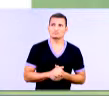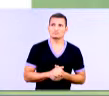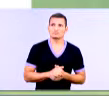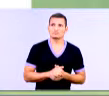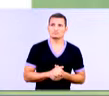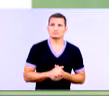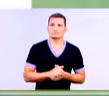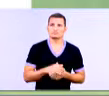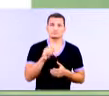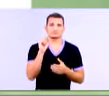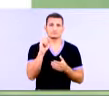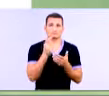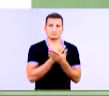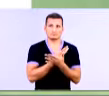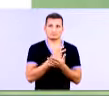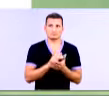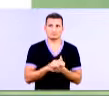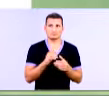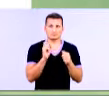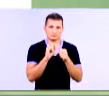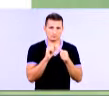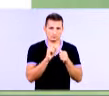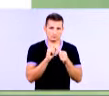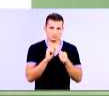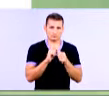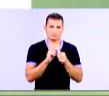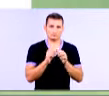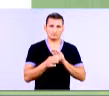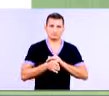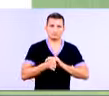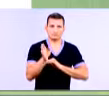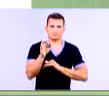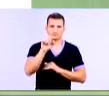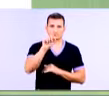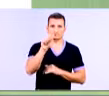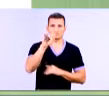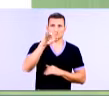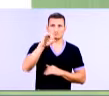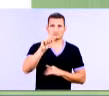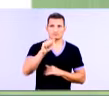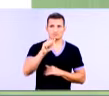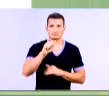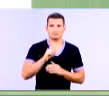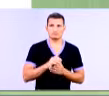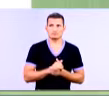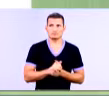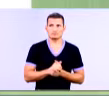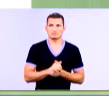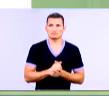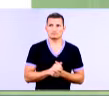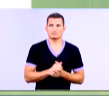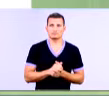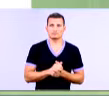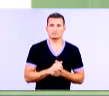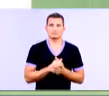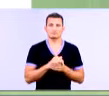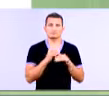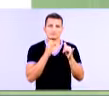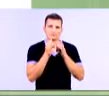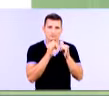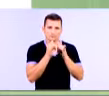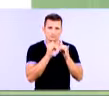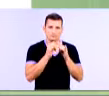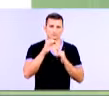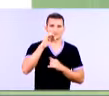O que acontece? Eu faço um comando de saída, olha aí, onde fala, olha, o usuário, informe os seguintes